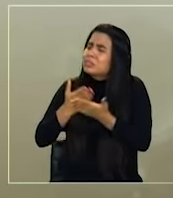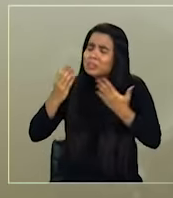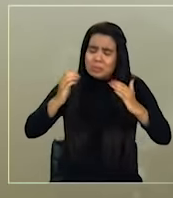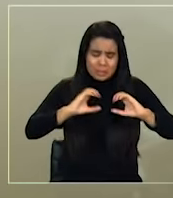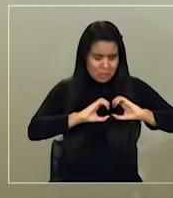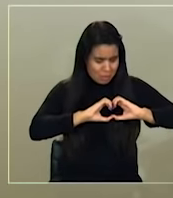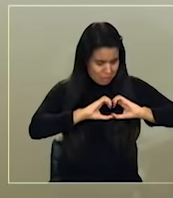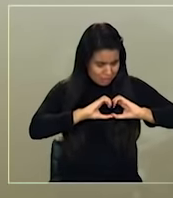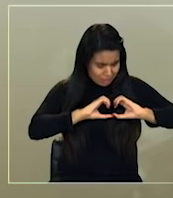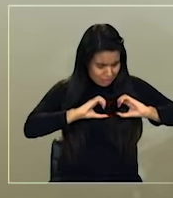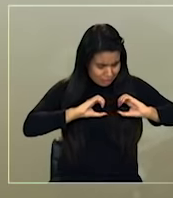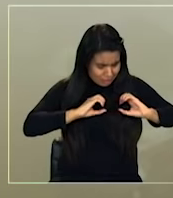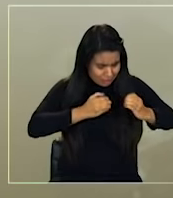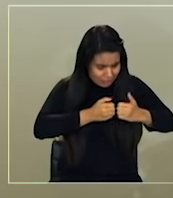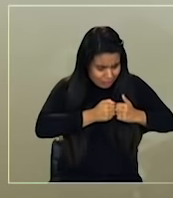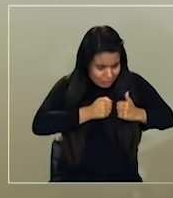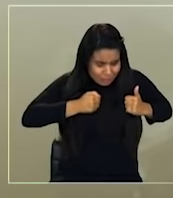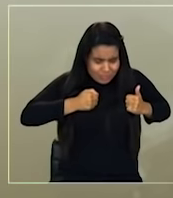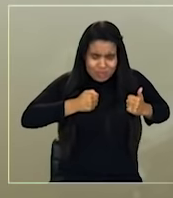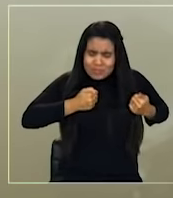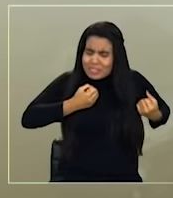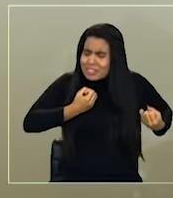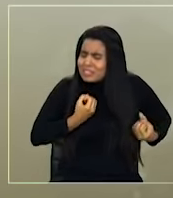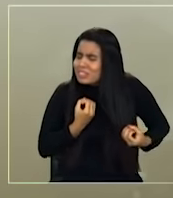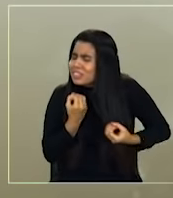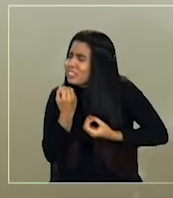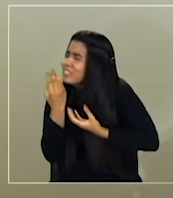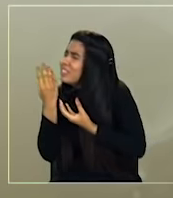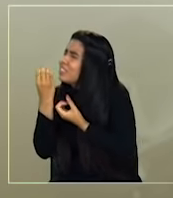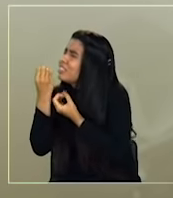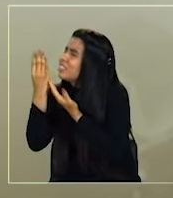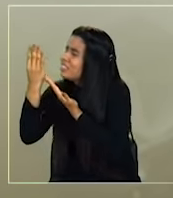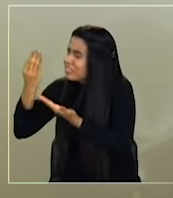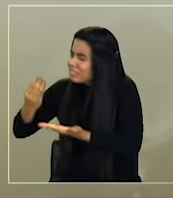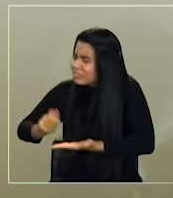Abro meu coração a Ti.